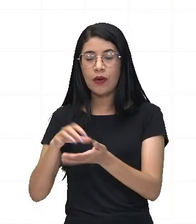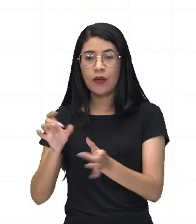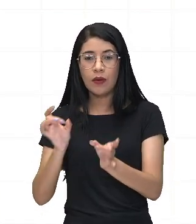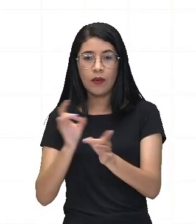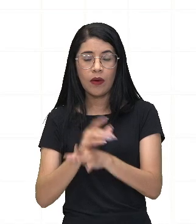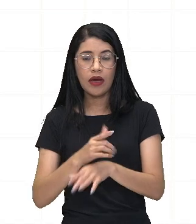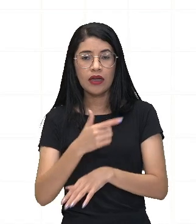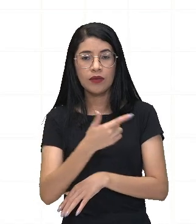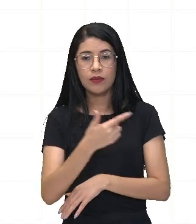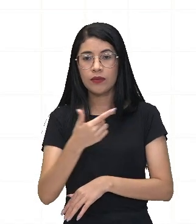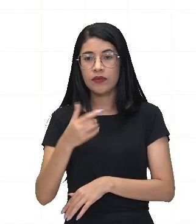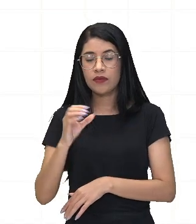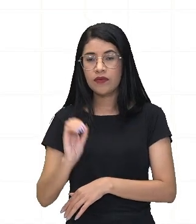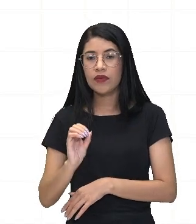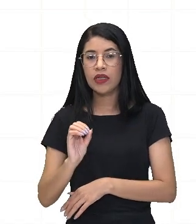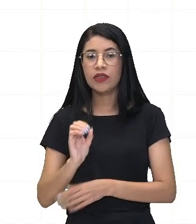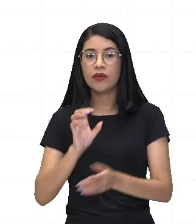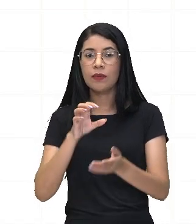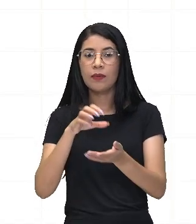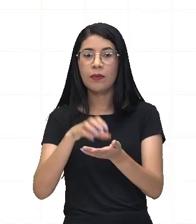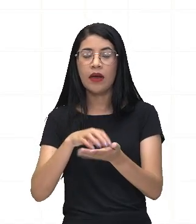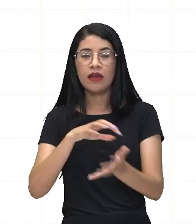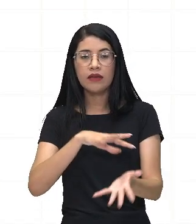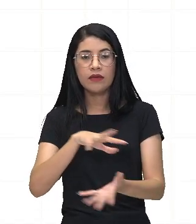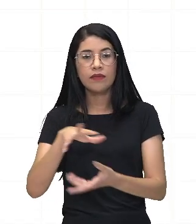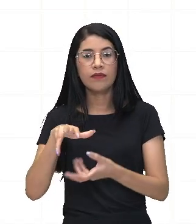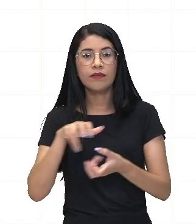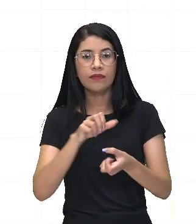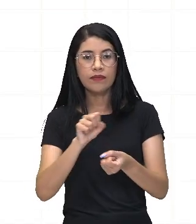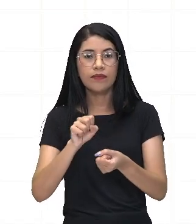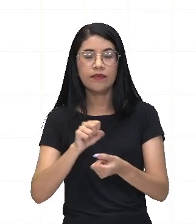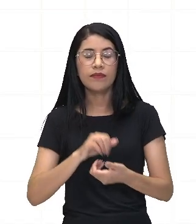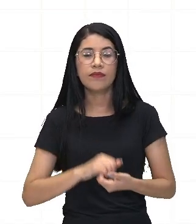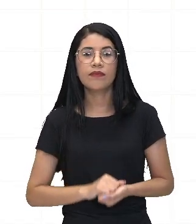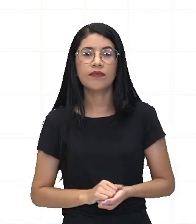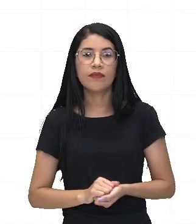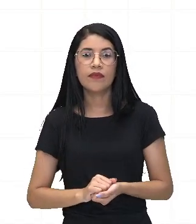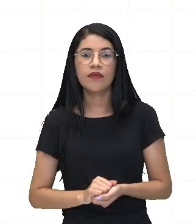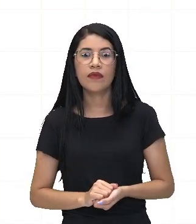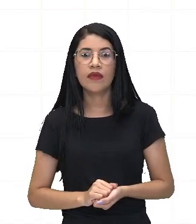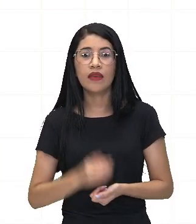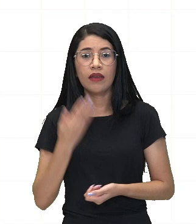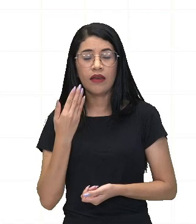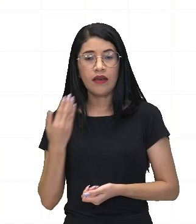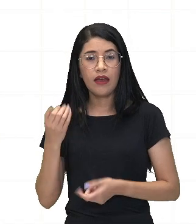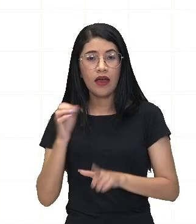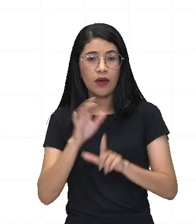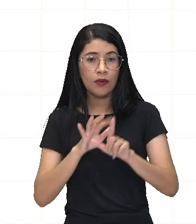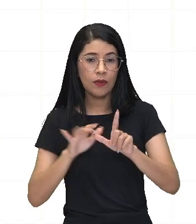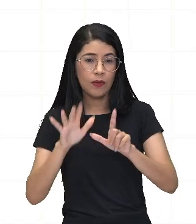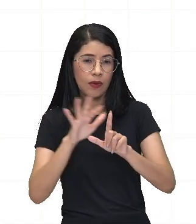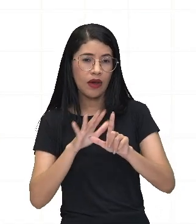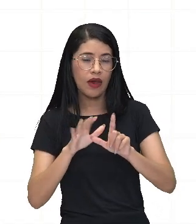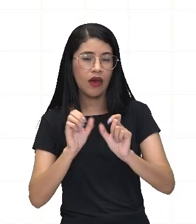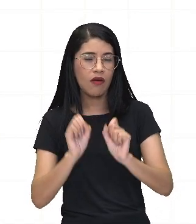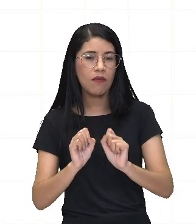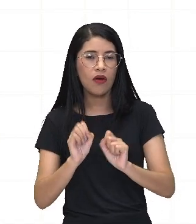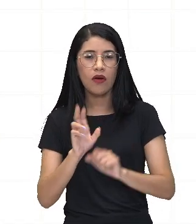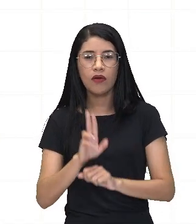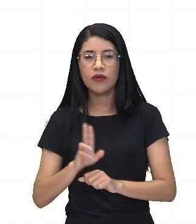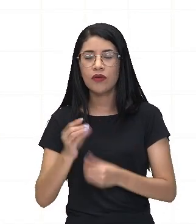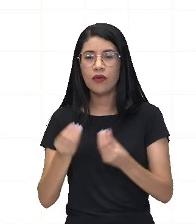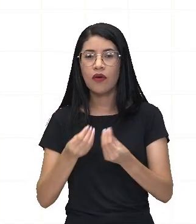e 220 unidades de uso sustentável. E aí eu vou mostrar aqui, né? Você pode estar